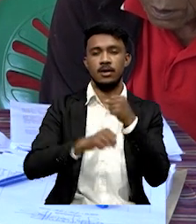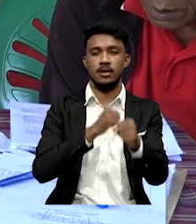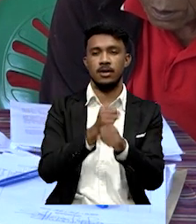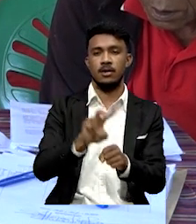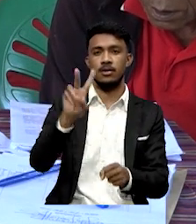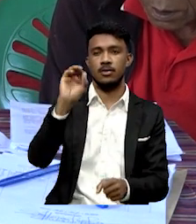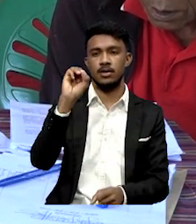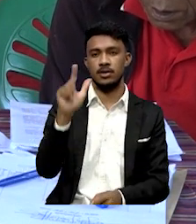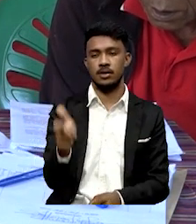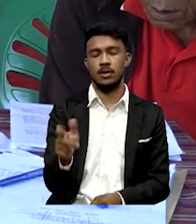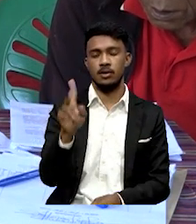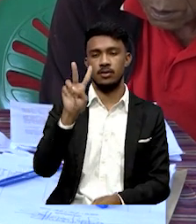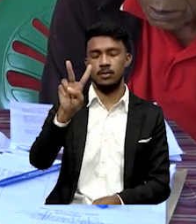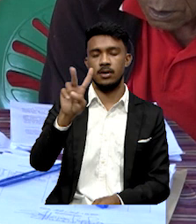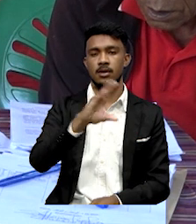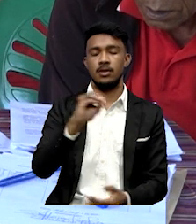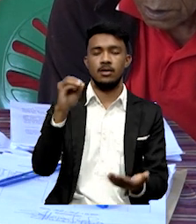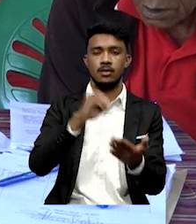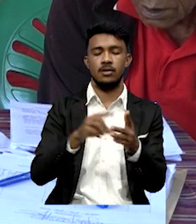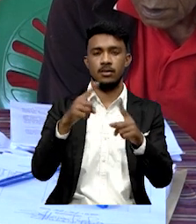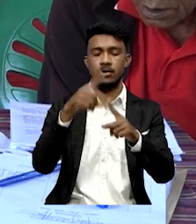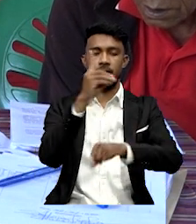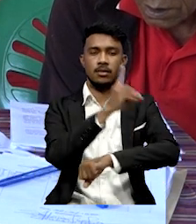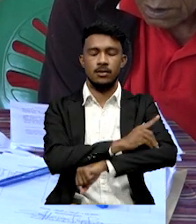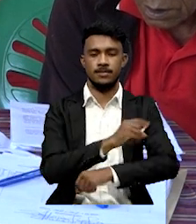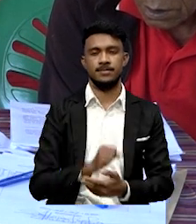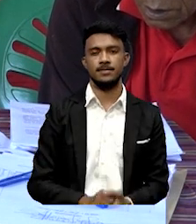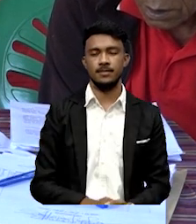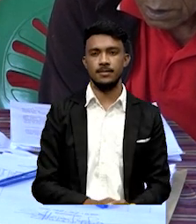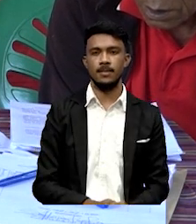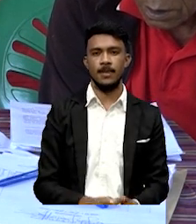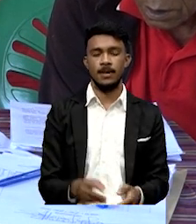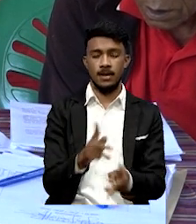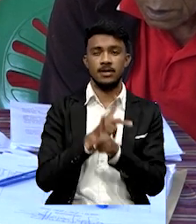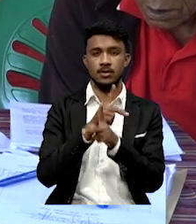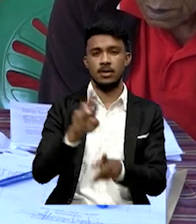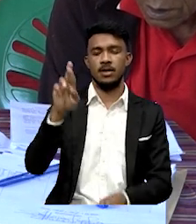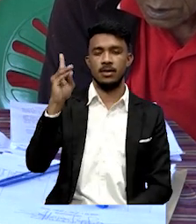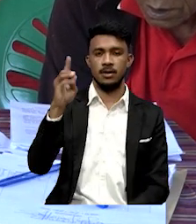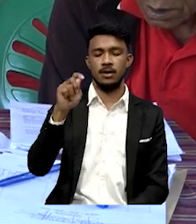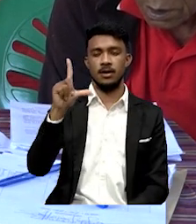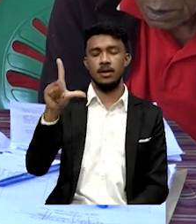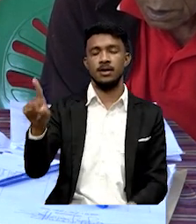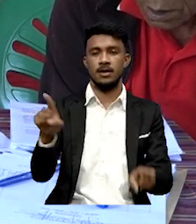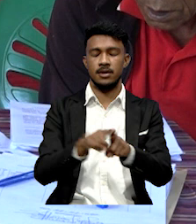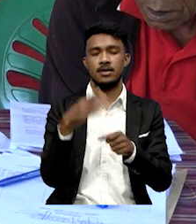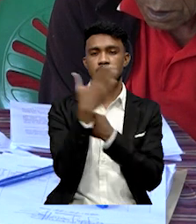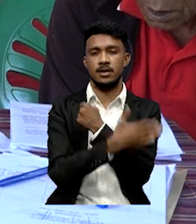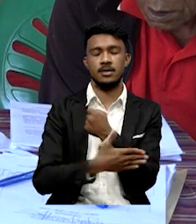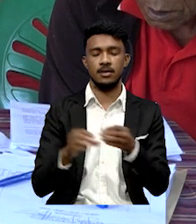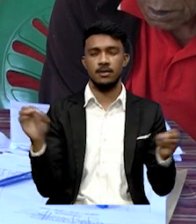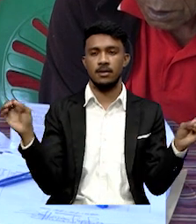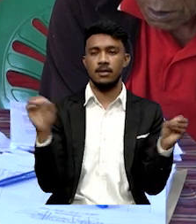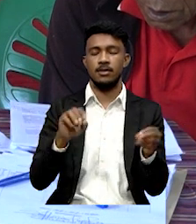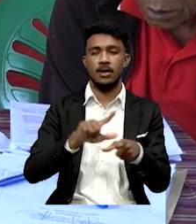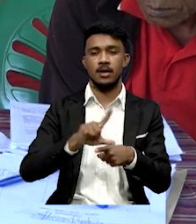rua rua, to ohin lorong. Ea sigura RTL, nudar pais nau ali